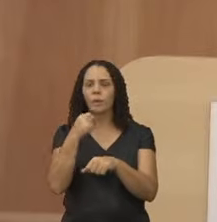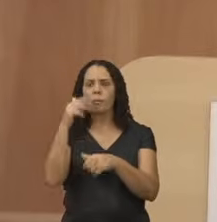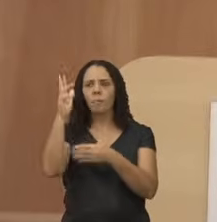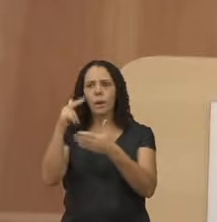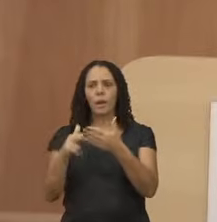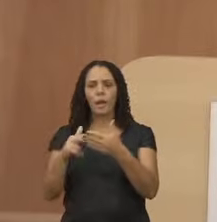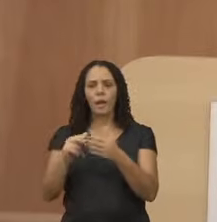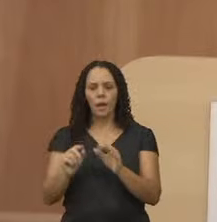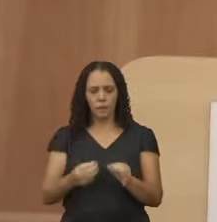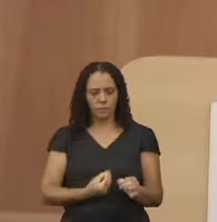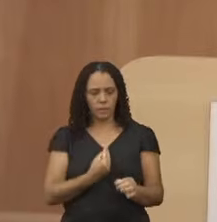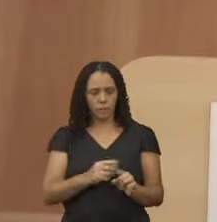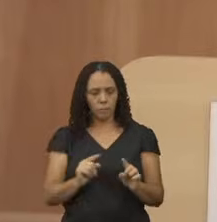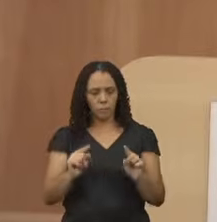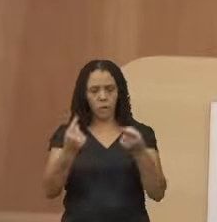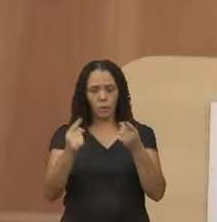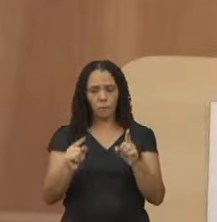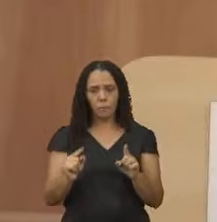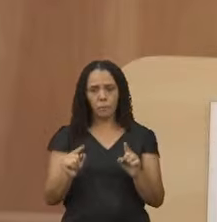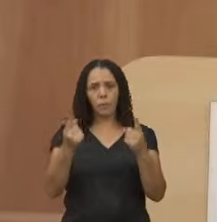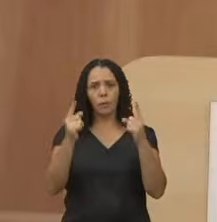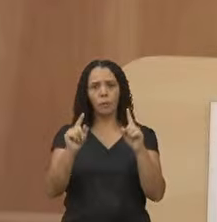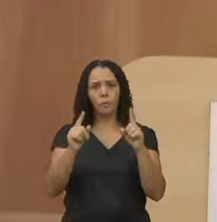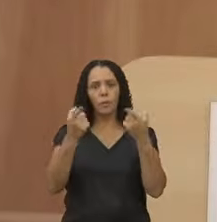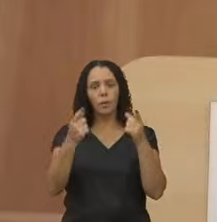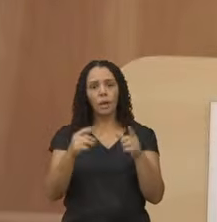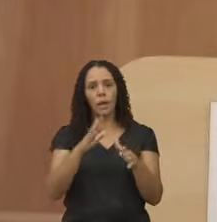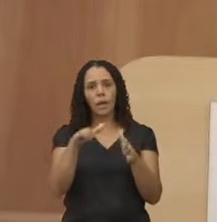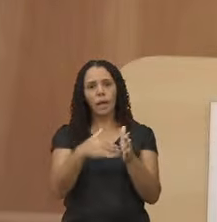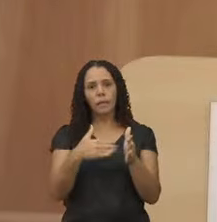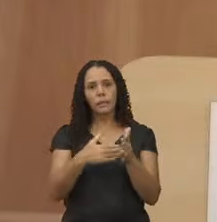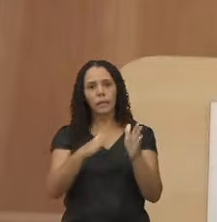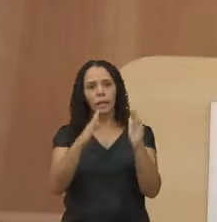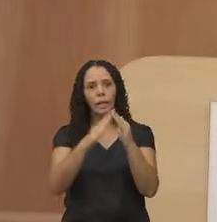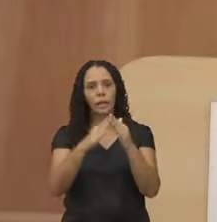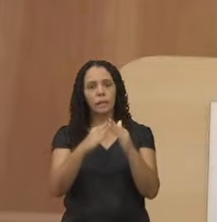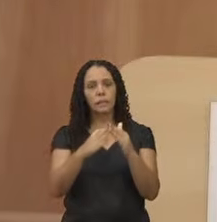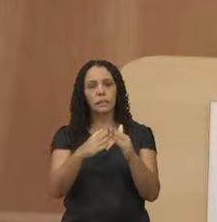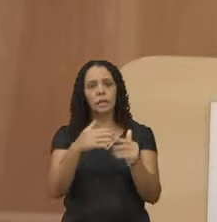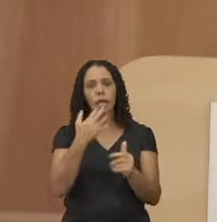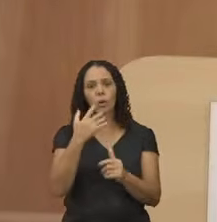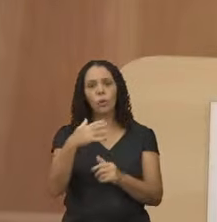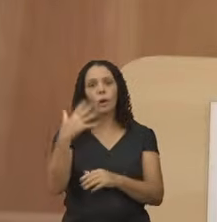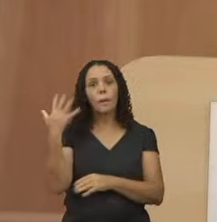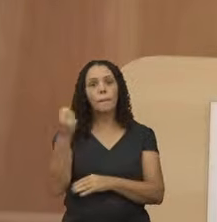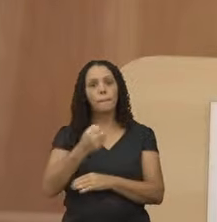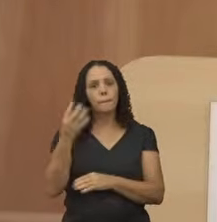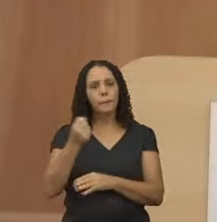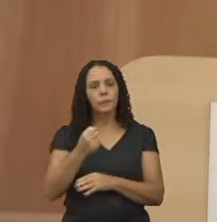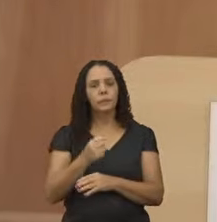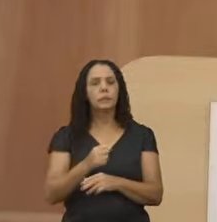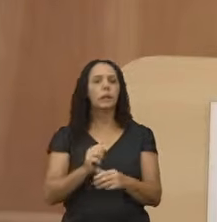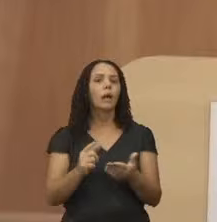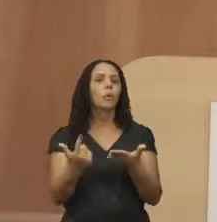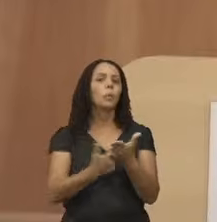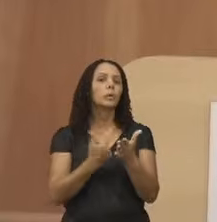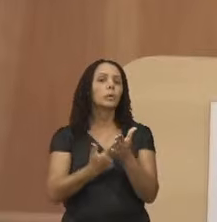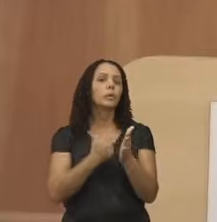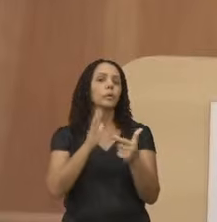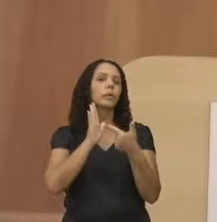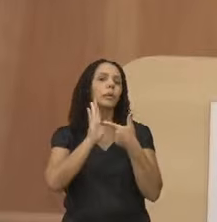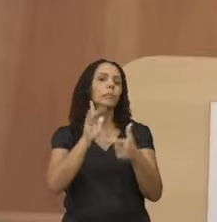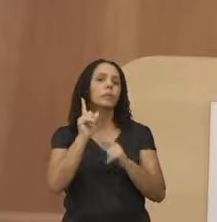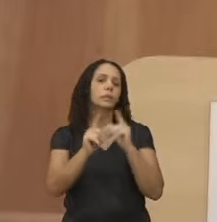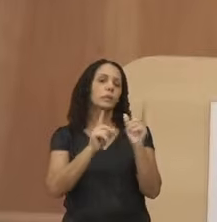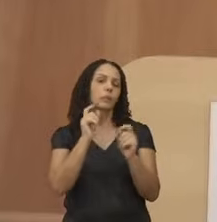da história, quando, enfim, as casas voltam a ser brancas. O que o Gabo está tentando dizer para a gente com essa